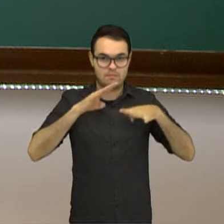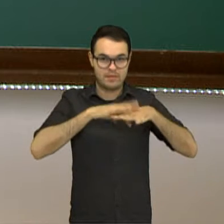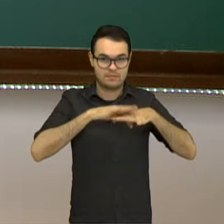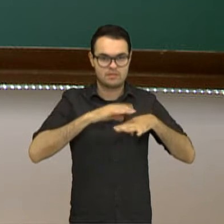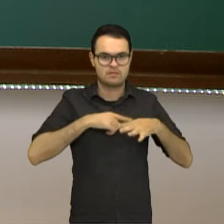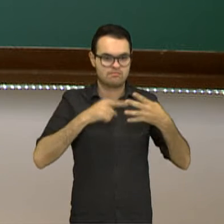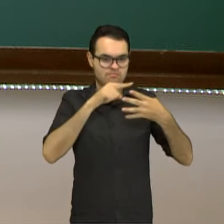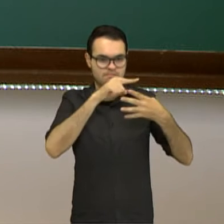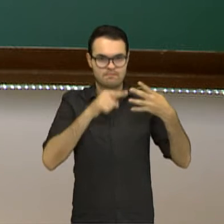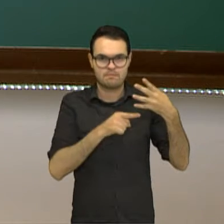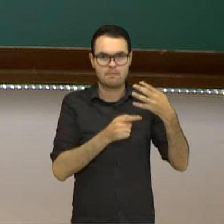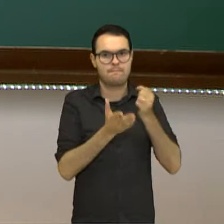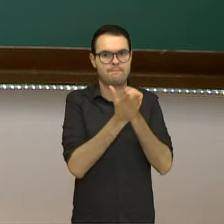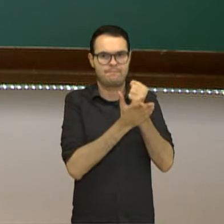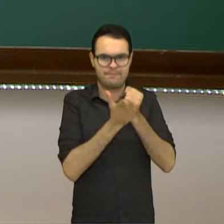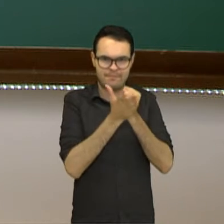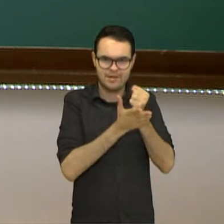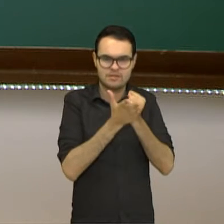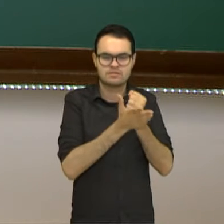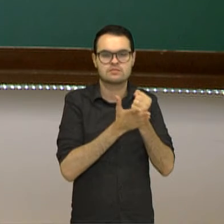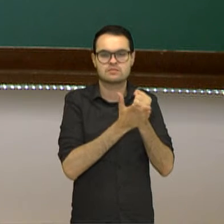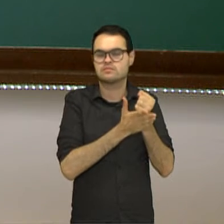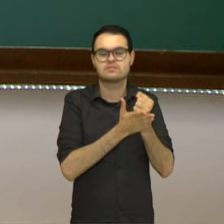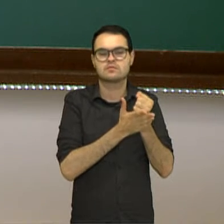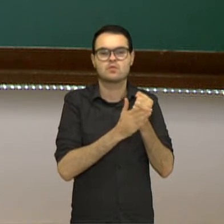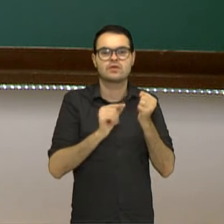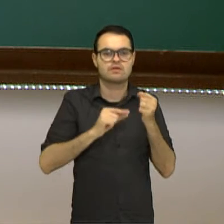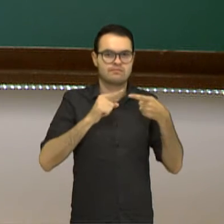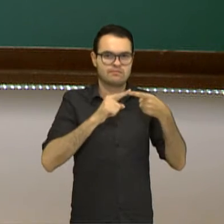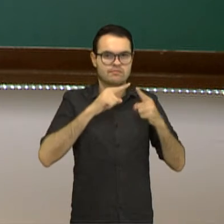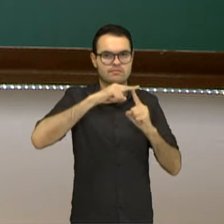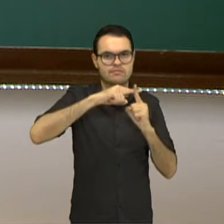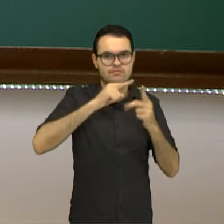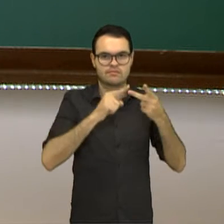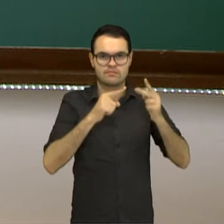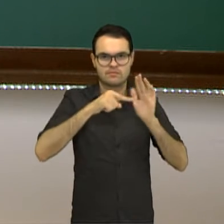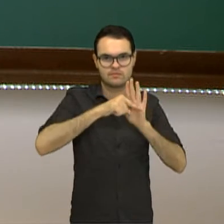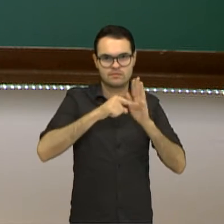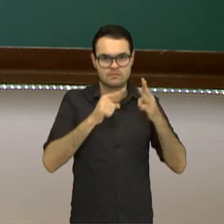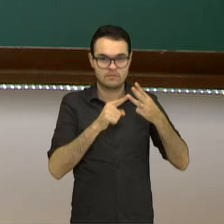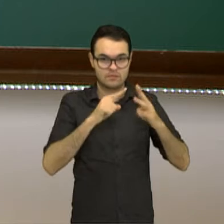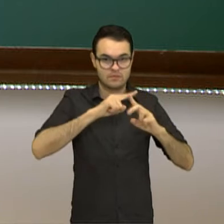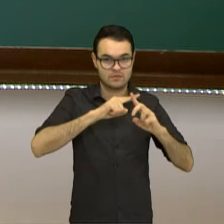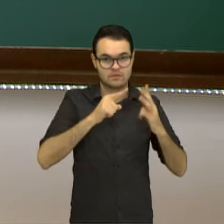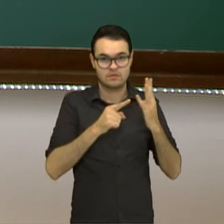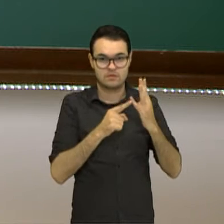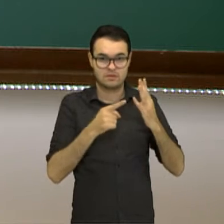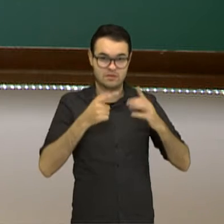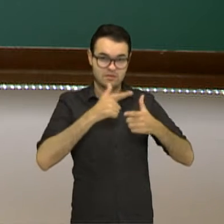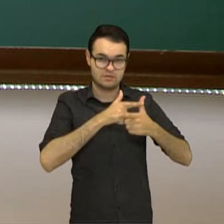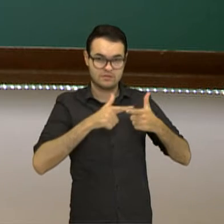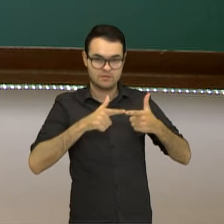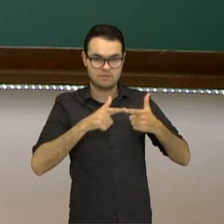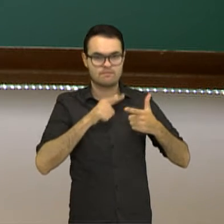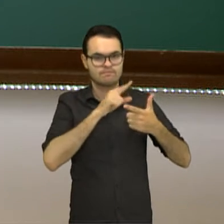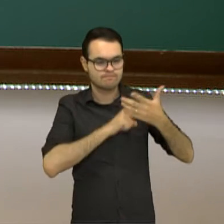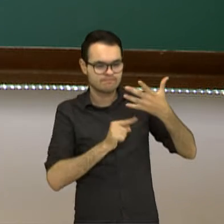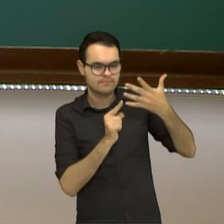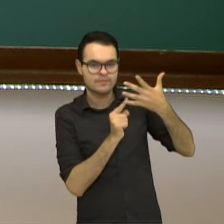tem 4 operações que são conhecidas como básica, que é adição, subtração, multiplicação e divisão, e a gente tem